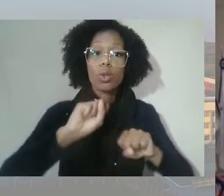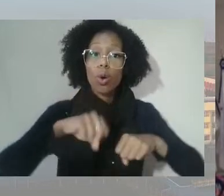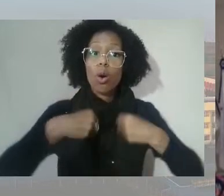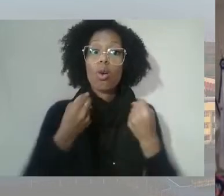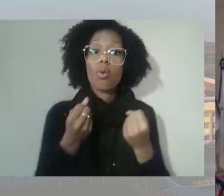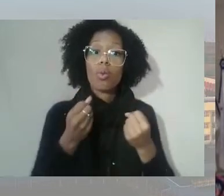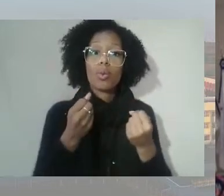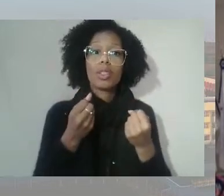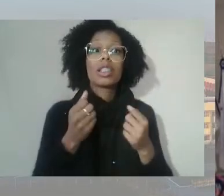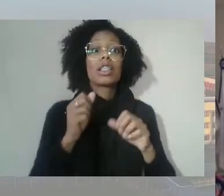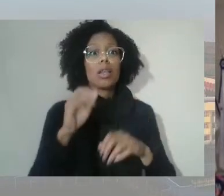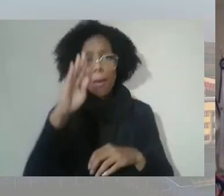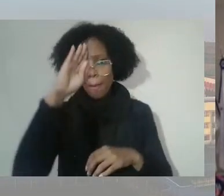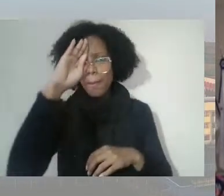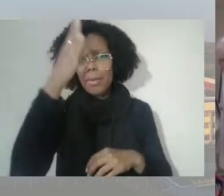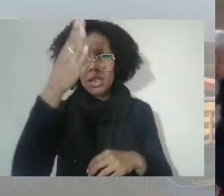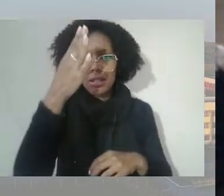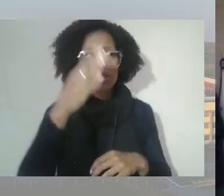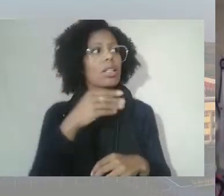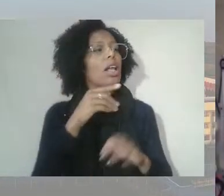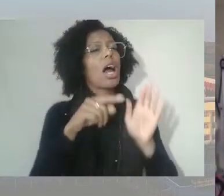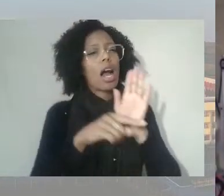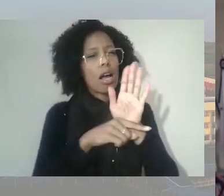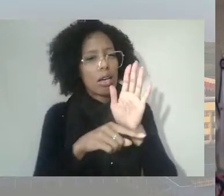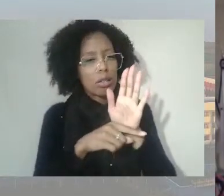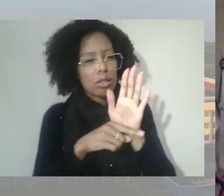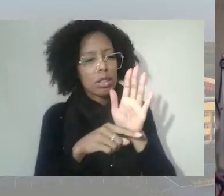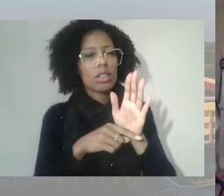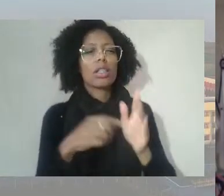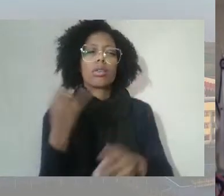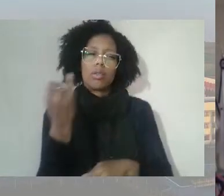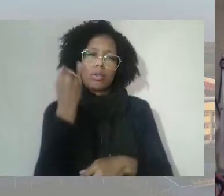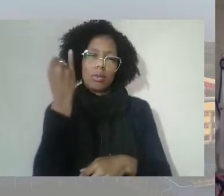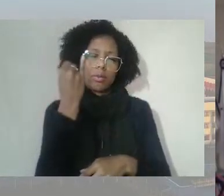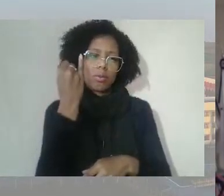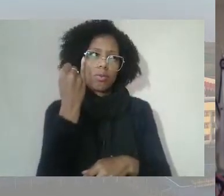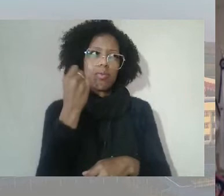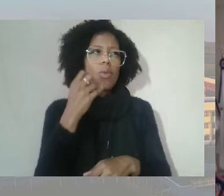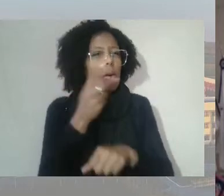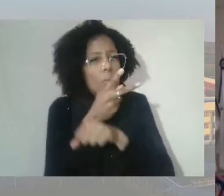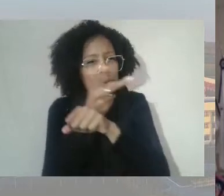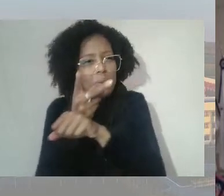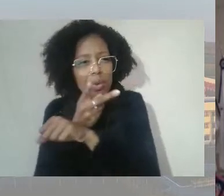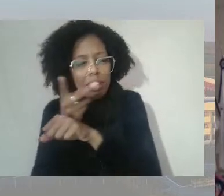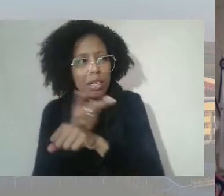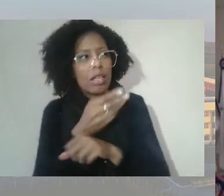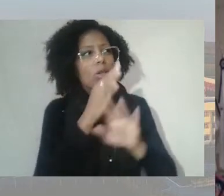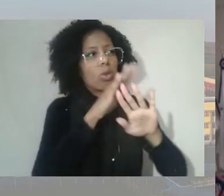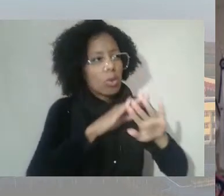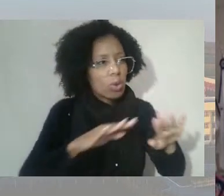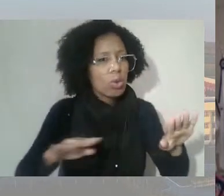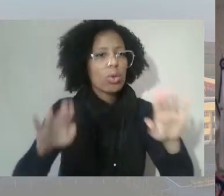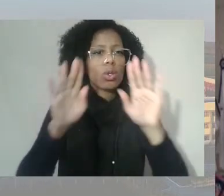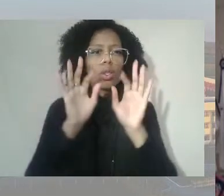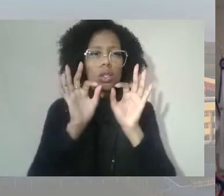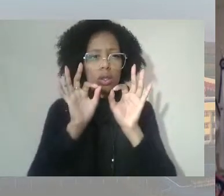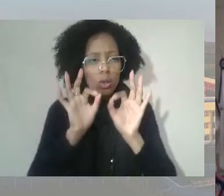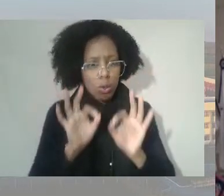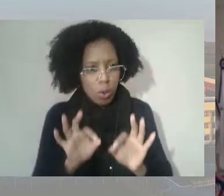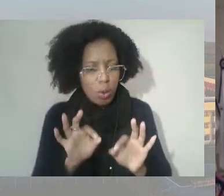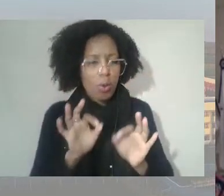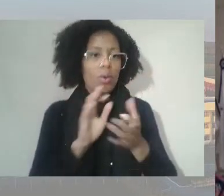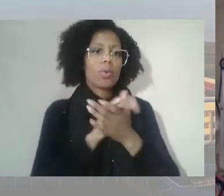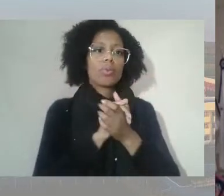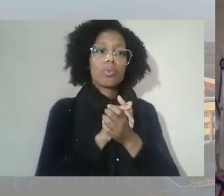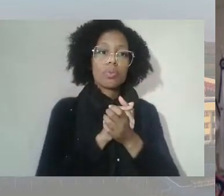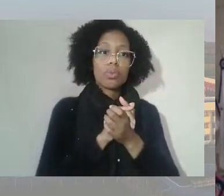que priorizem a garantia dos direitos fundamentais, que buscam garantir a dignidade, condições básicas para o